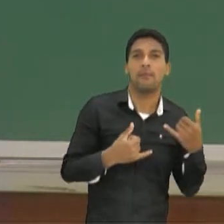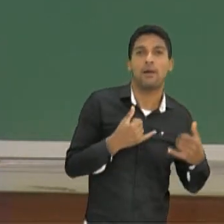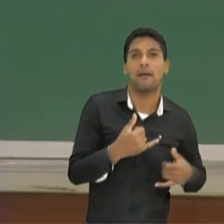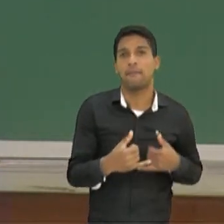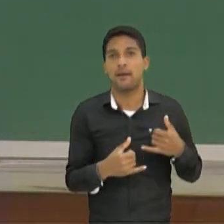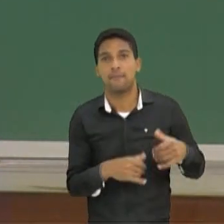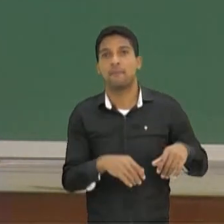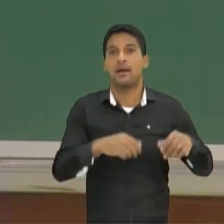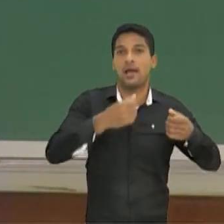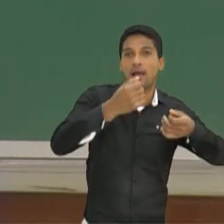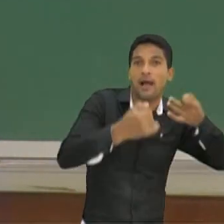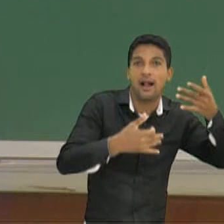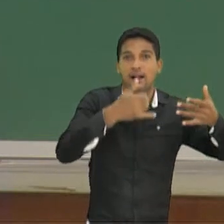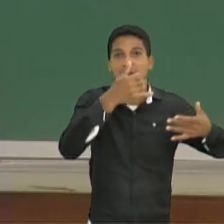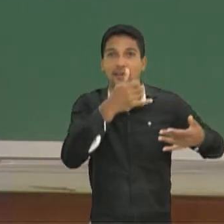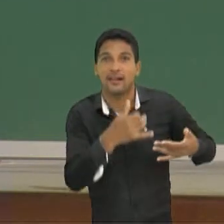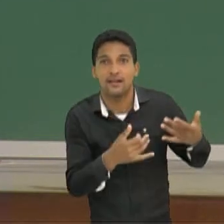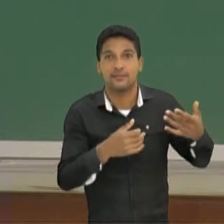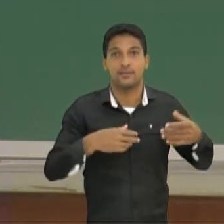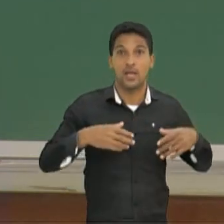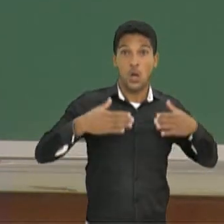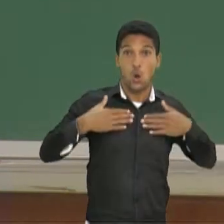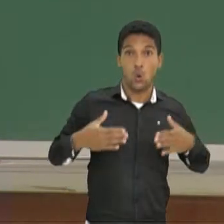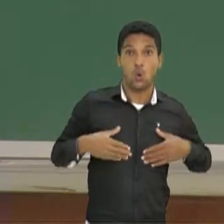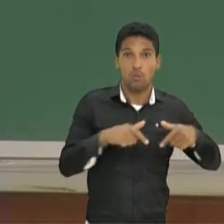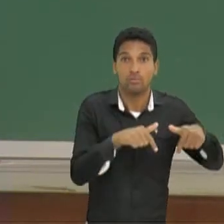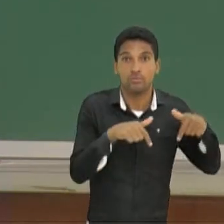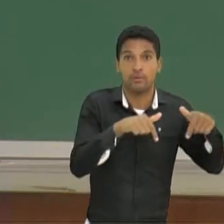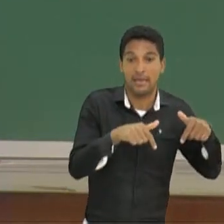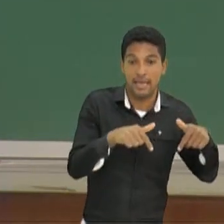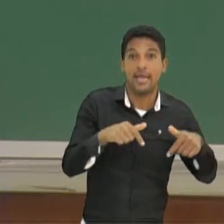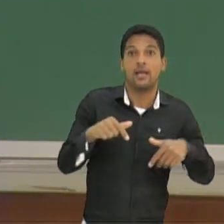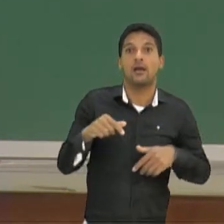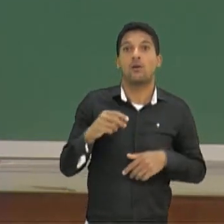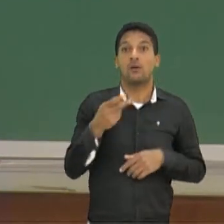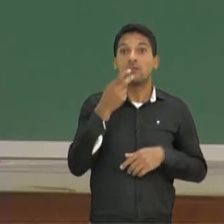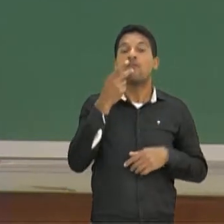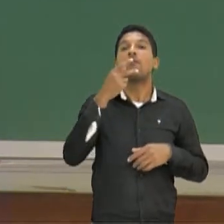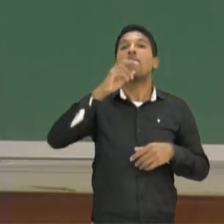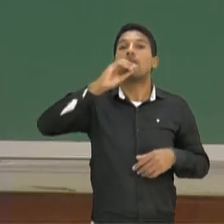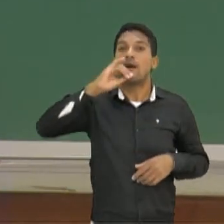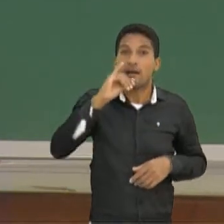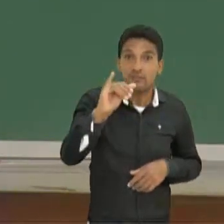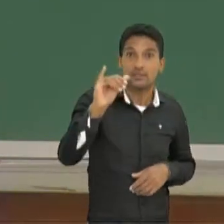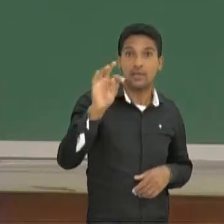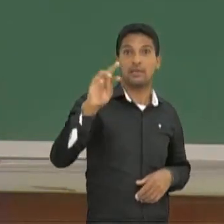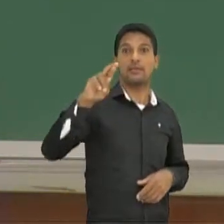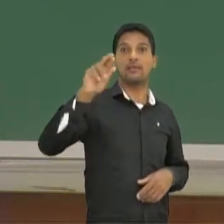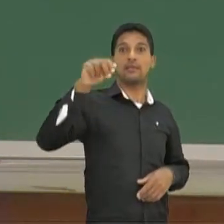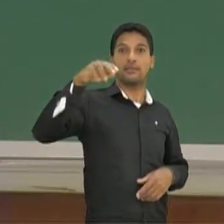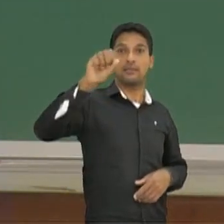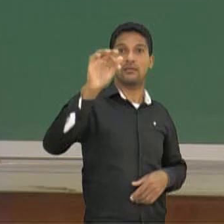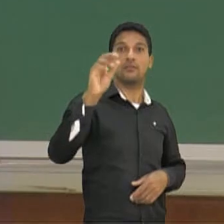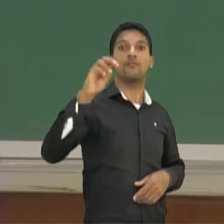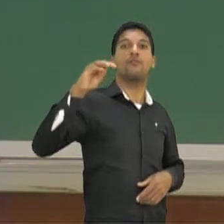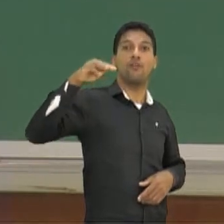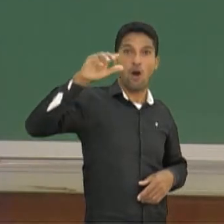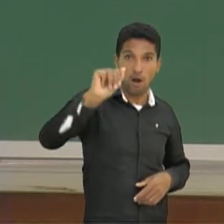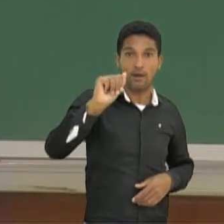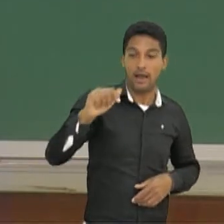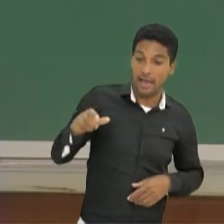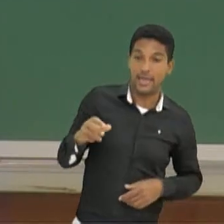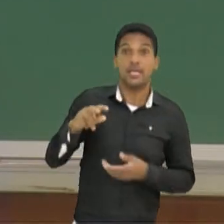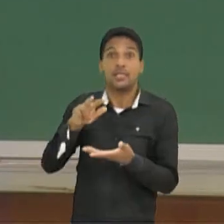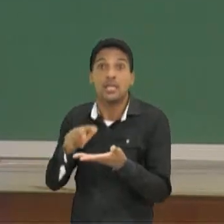cena. Então é justamente essa, né? Então ali você cria uma ideia, né? Dá uma ideia ali, vamos tratar de determinado assunto.